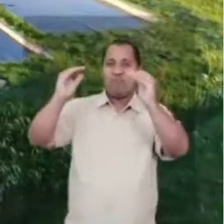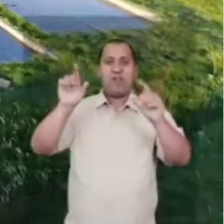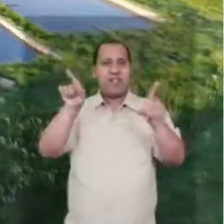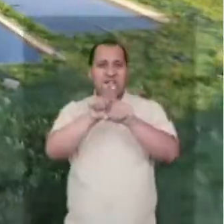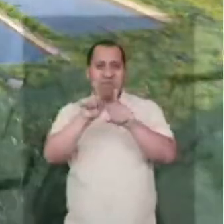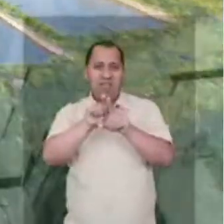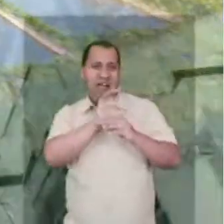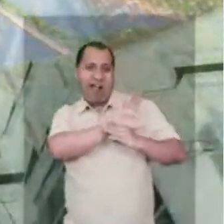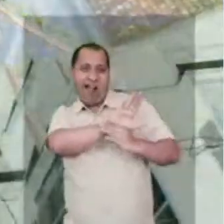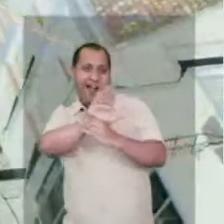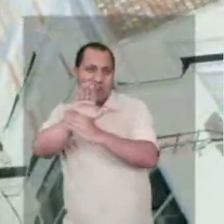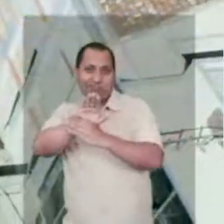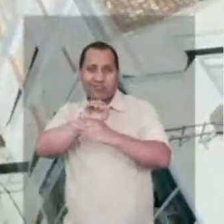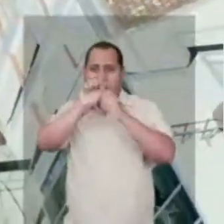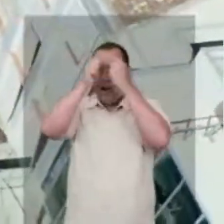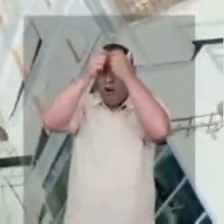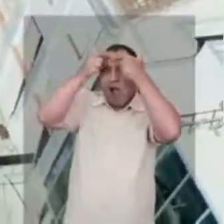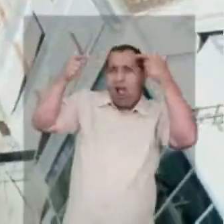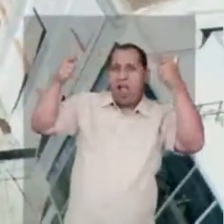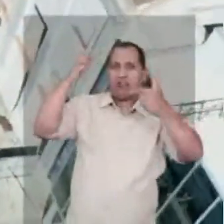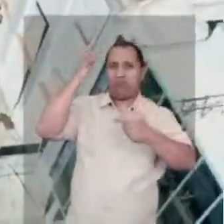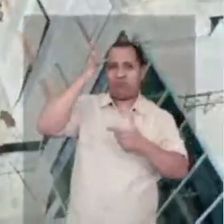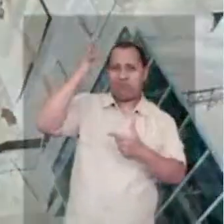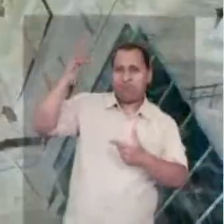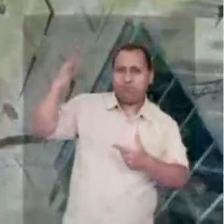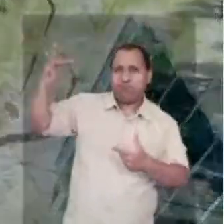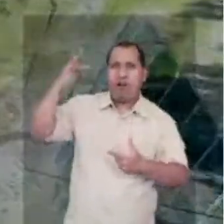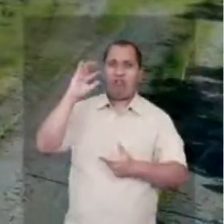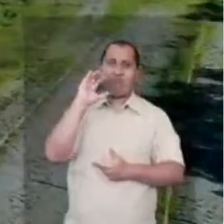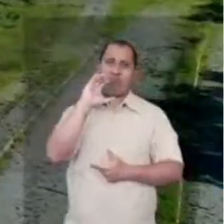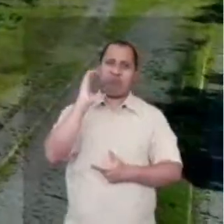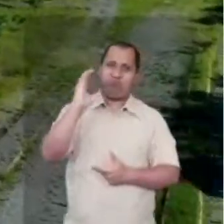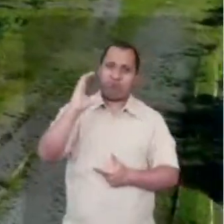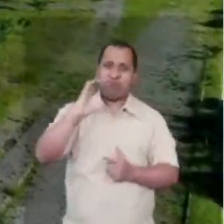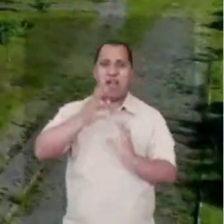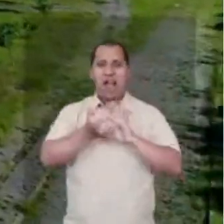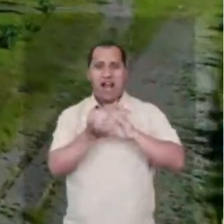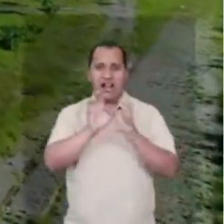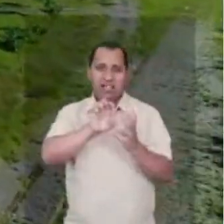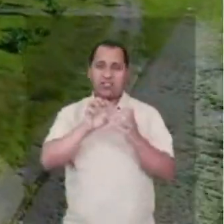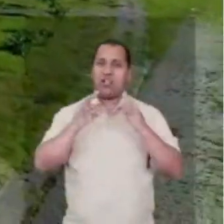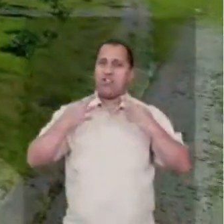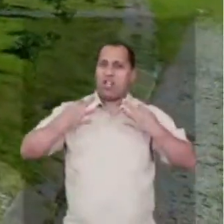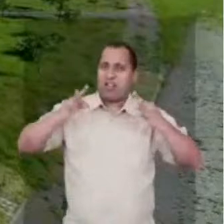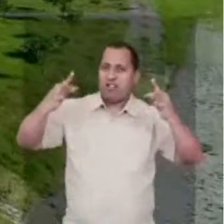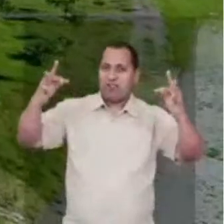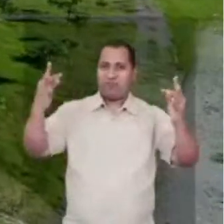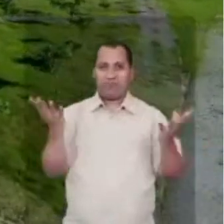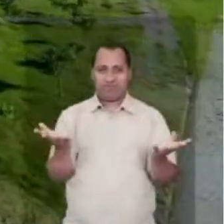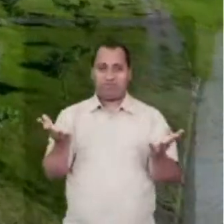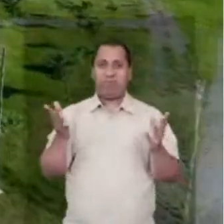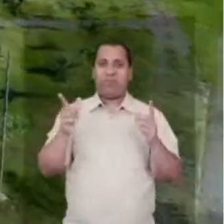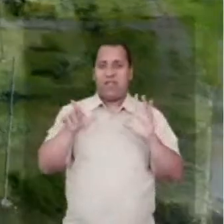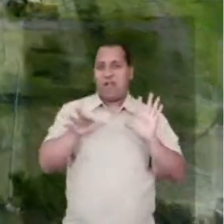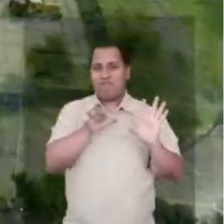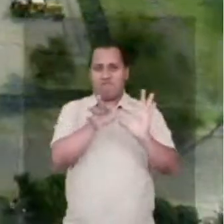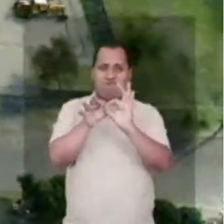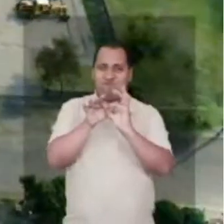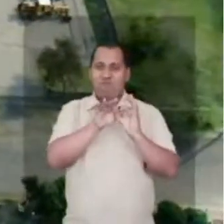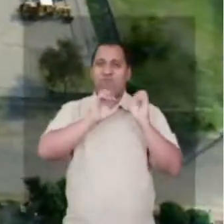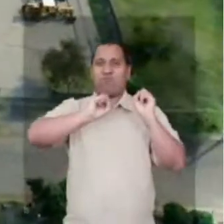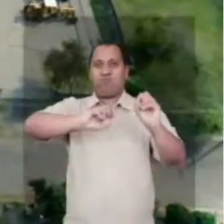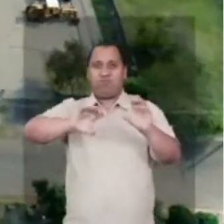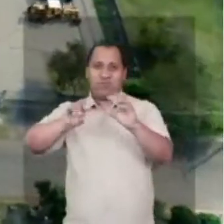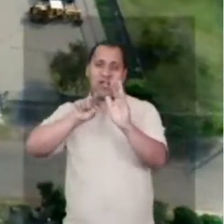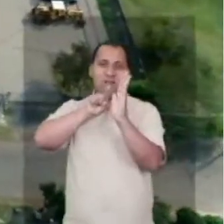superior e a produção de conhecimento filosófico, científico, artístico e tecnológico,